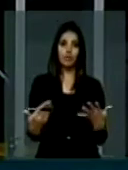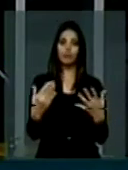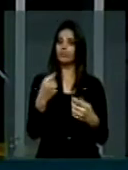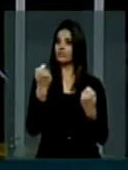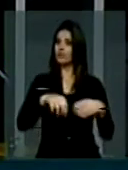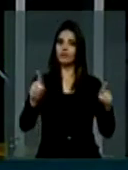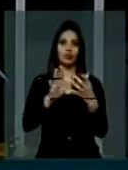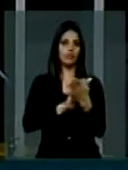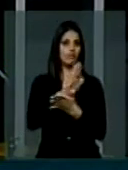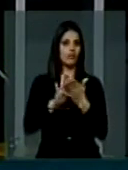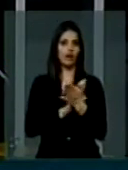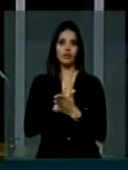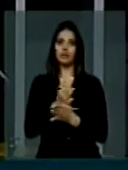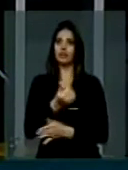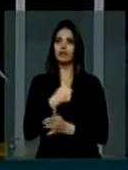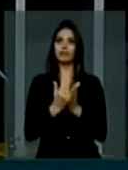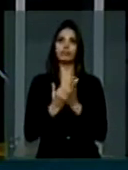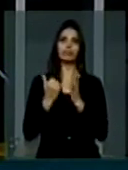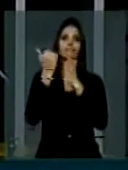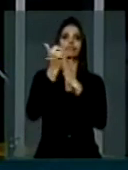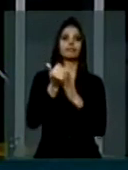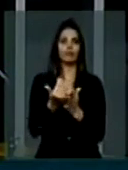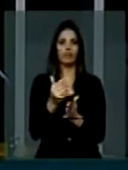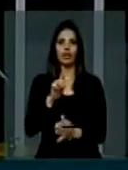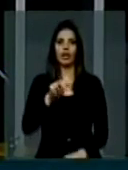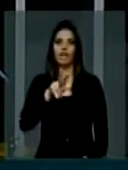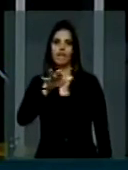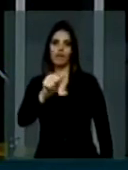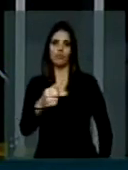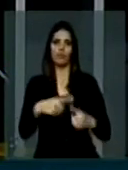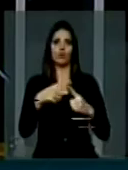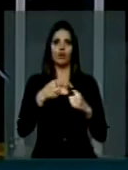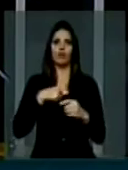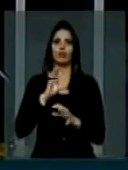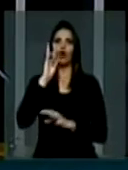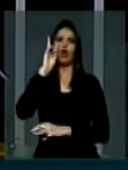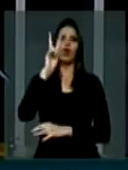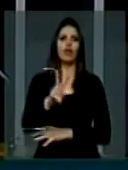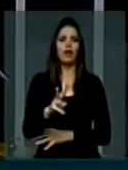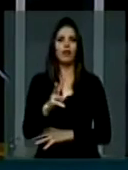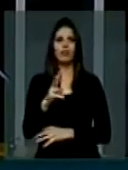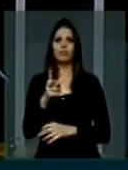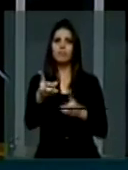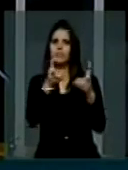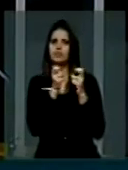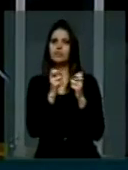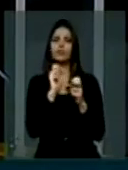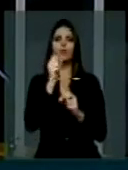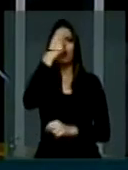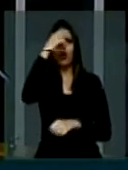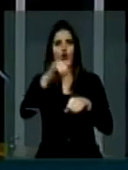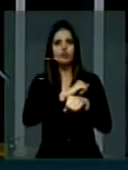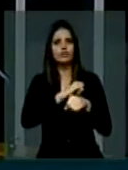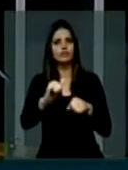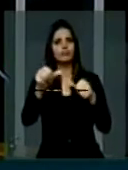é necessário subir ao cesto da Gávea, como os indômitos marujos das caravelas, para vislumbrar o abismo